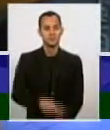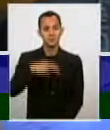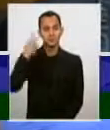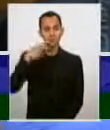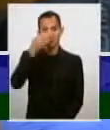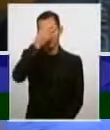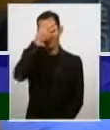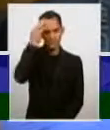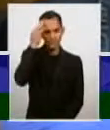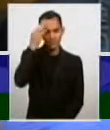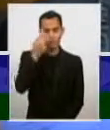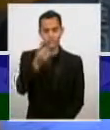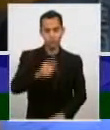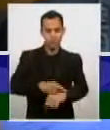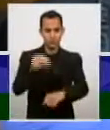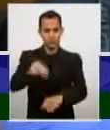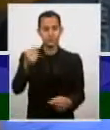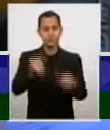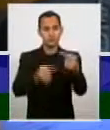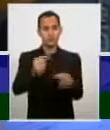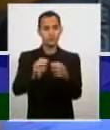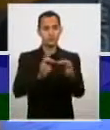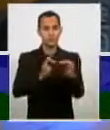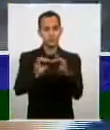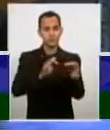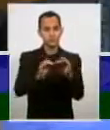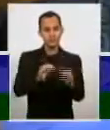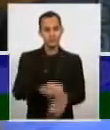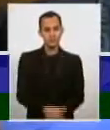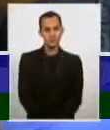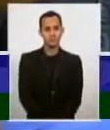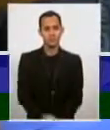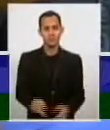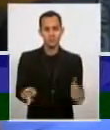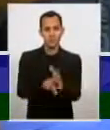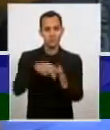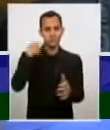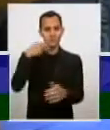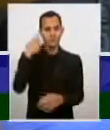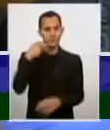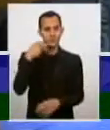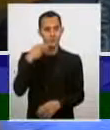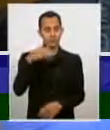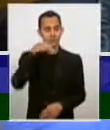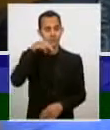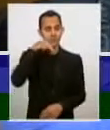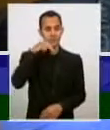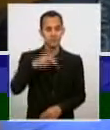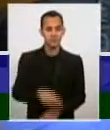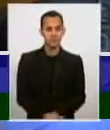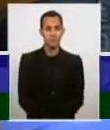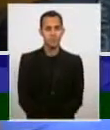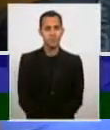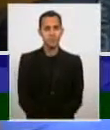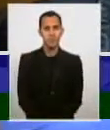Vereador Felipe Etier, 2 minutos em discussão ao projeto do vereador Mário, do vereador Márcio Nobre.